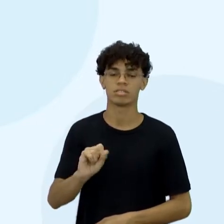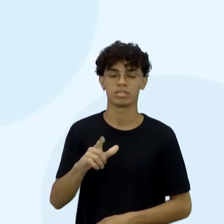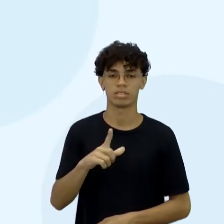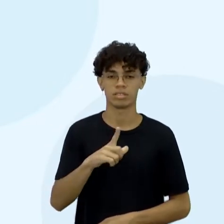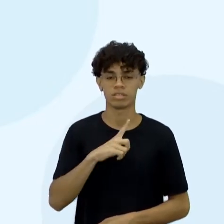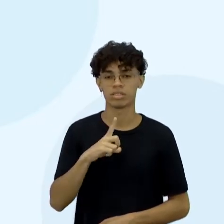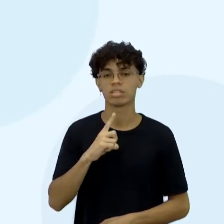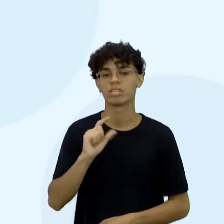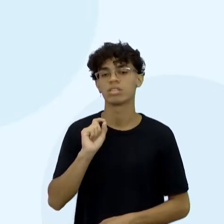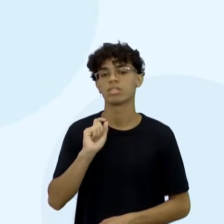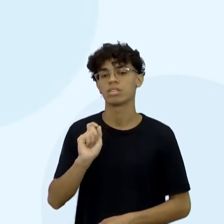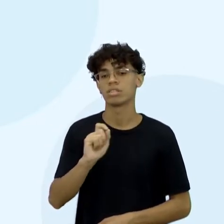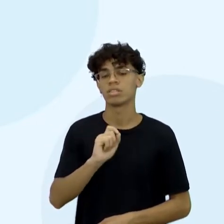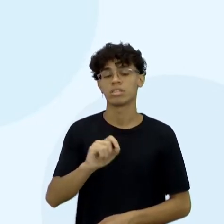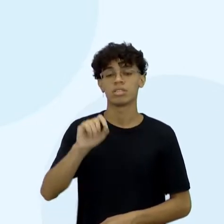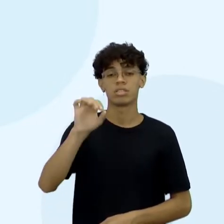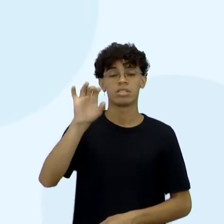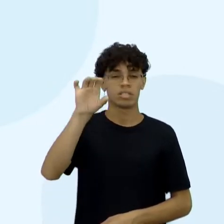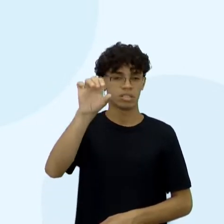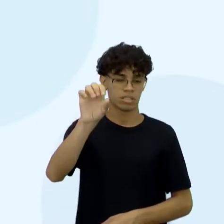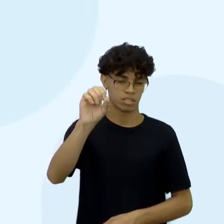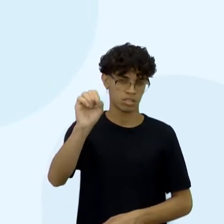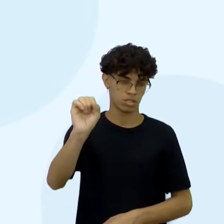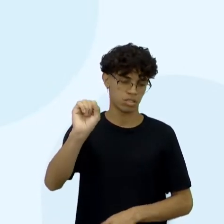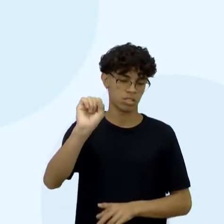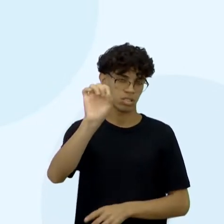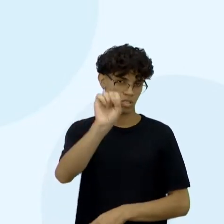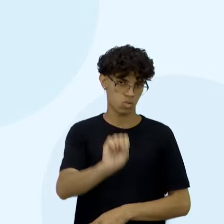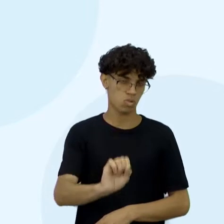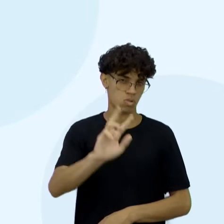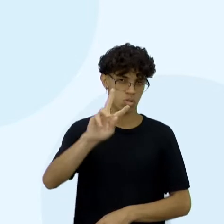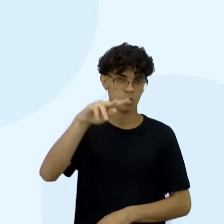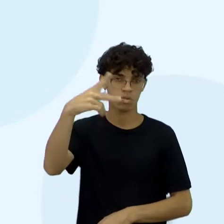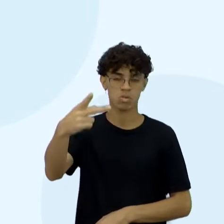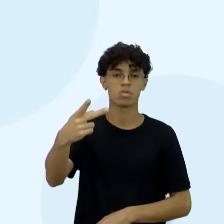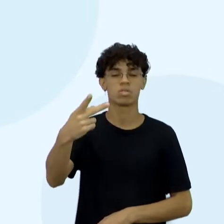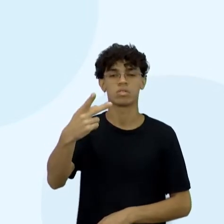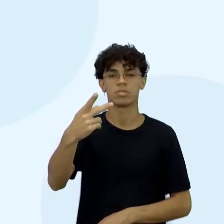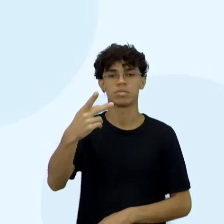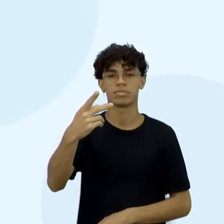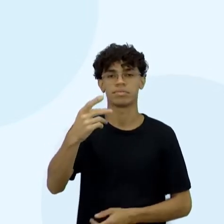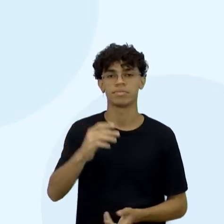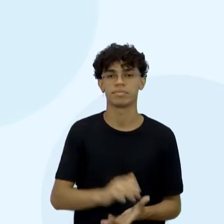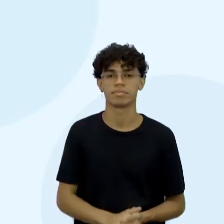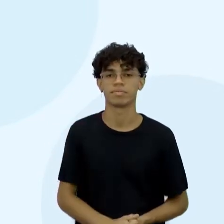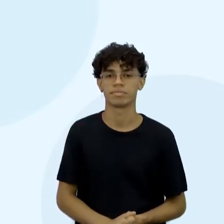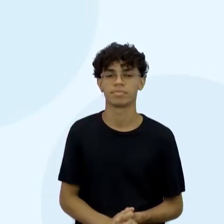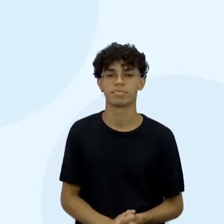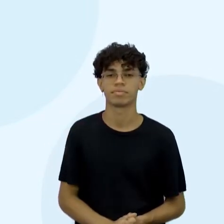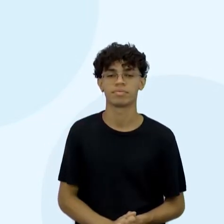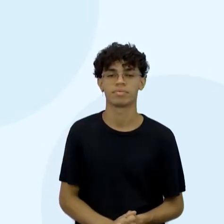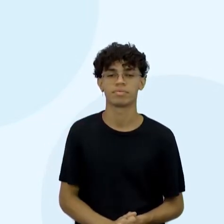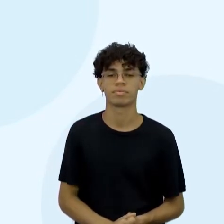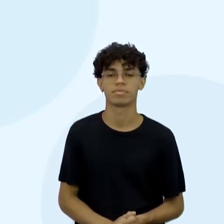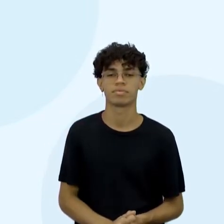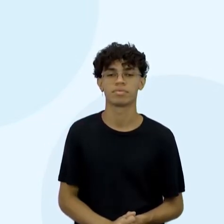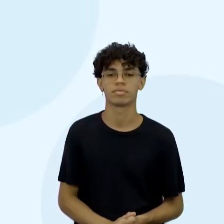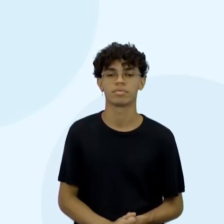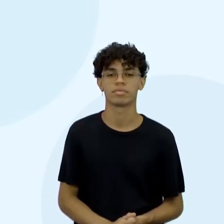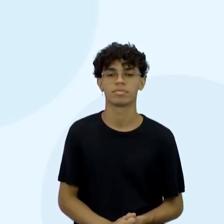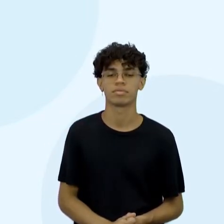um quadradinho, porque é metros por segundo mais uma vez, né? Então, quando a gente vira